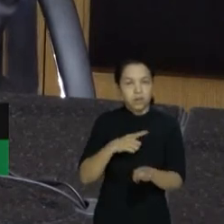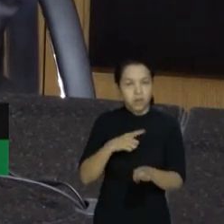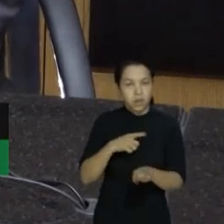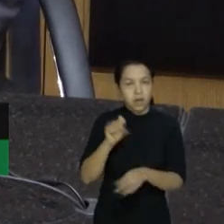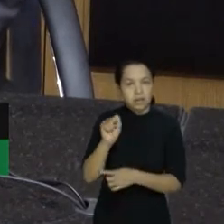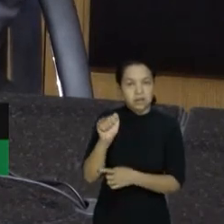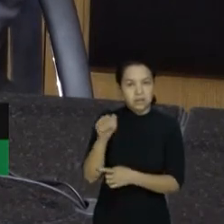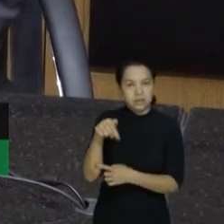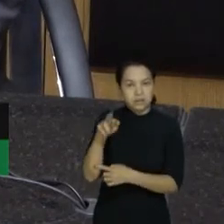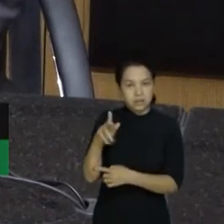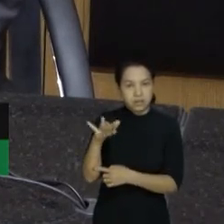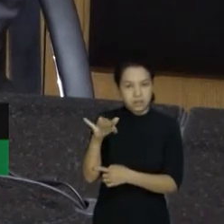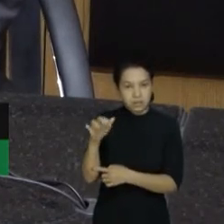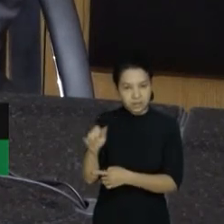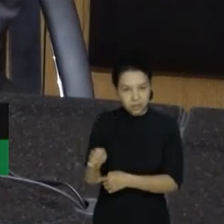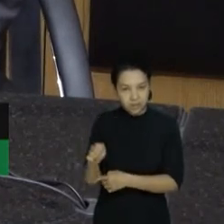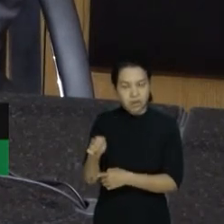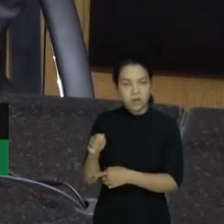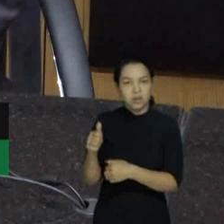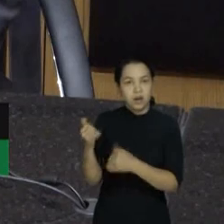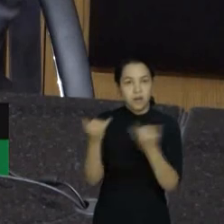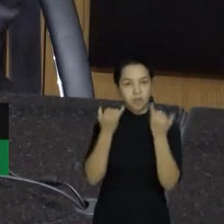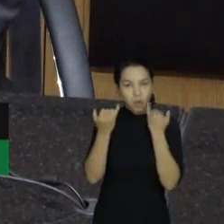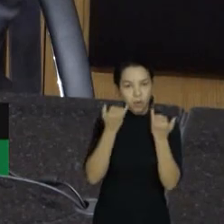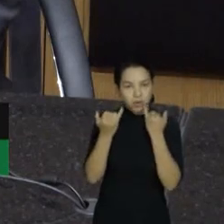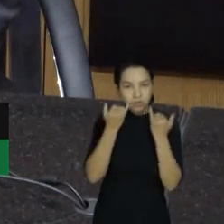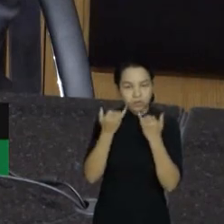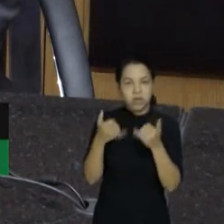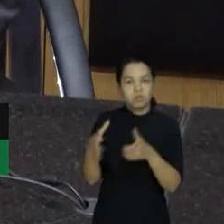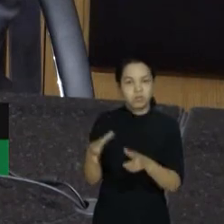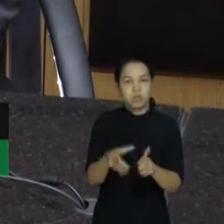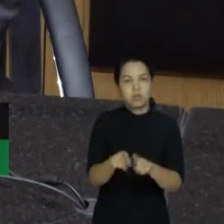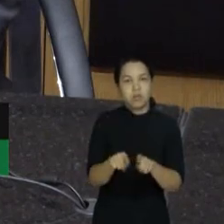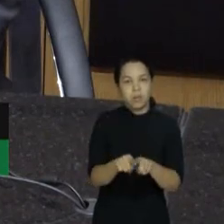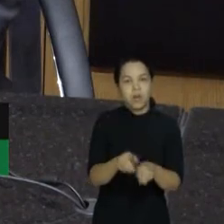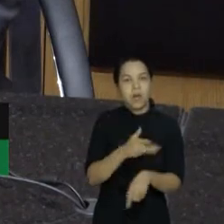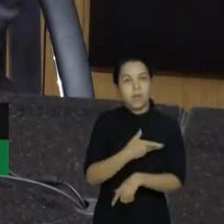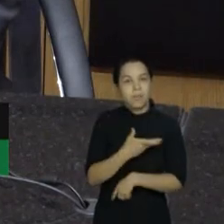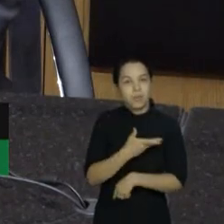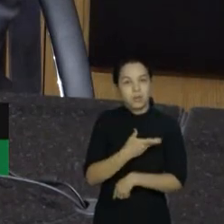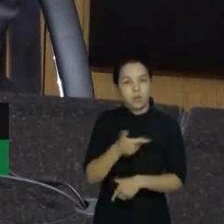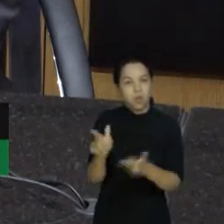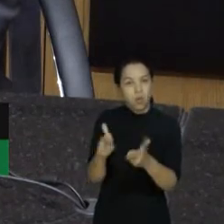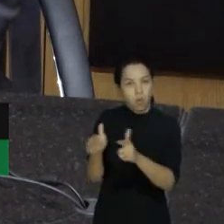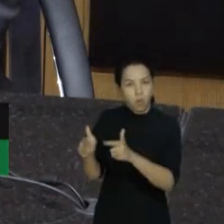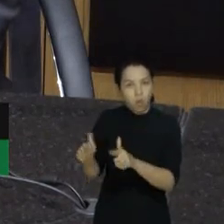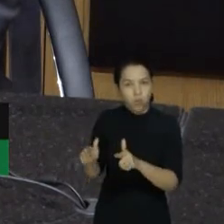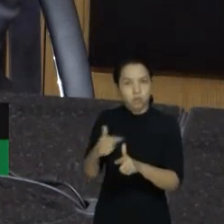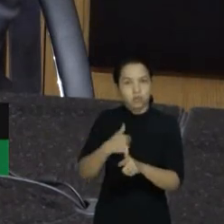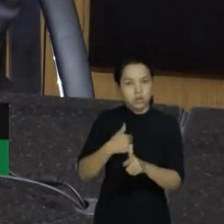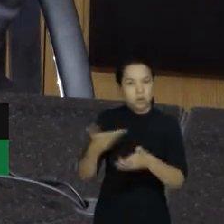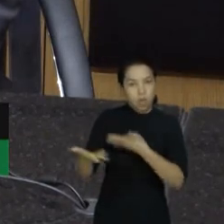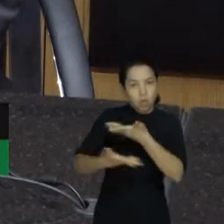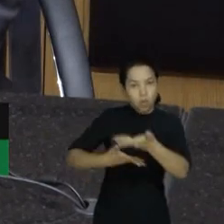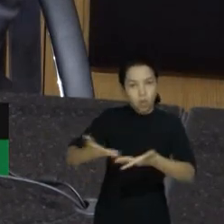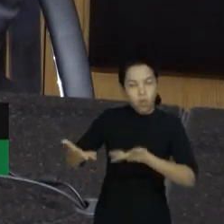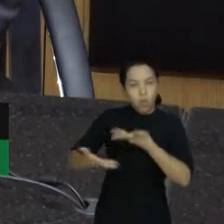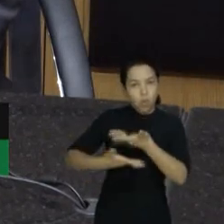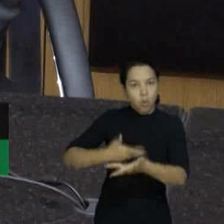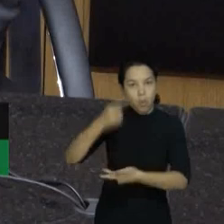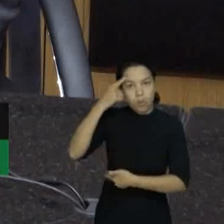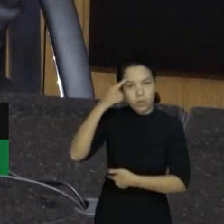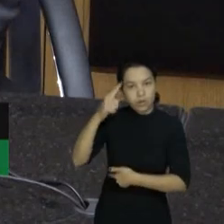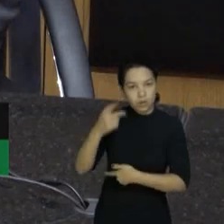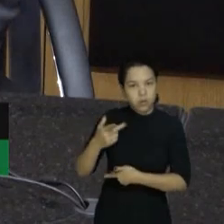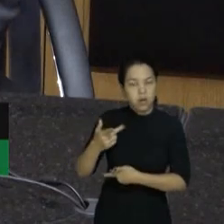Pires e pelos demais colegas com quem temos trocado ideias em prol, como bem disse o deputado